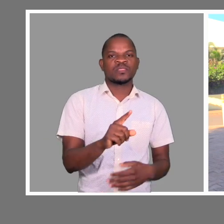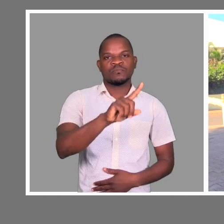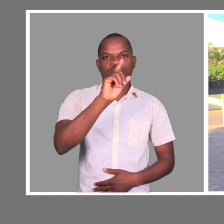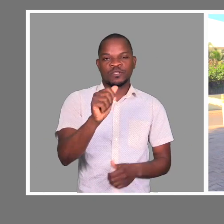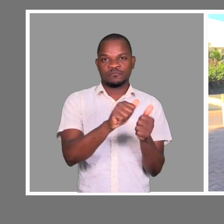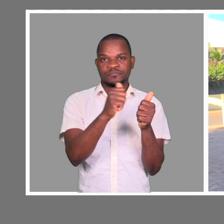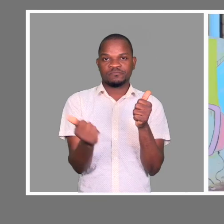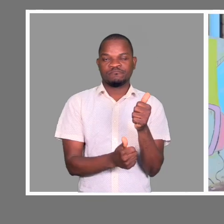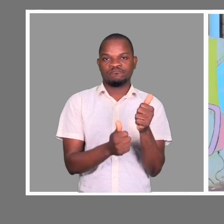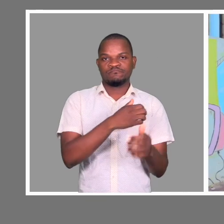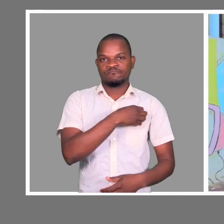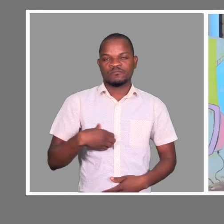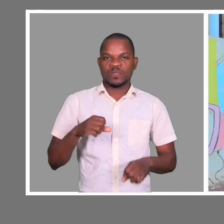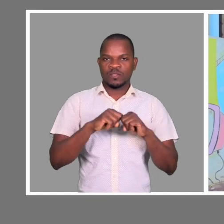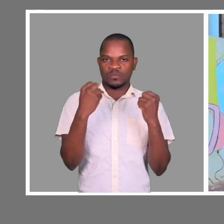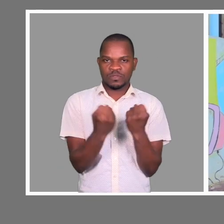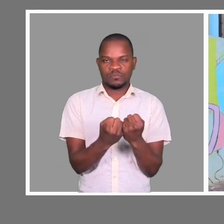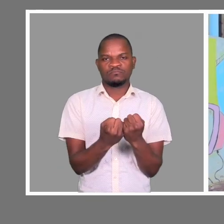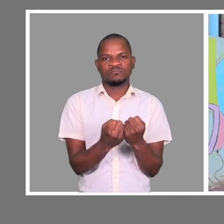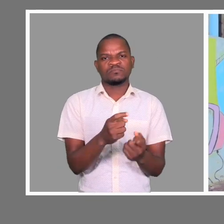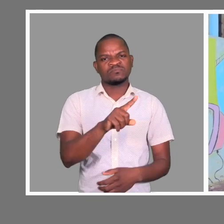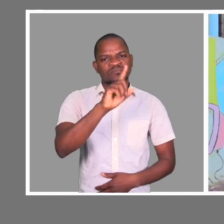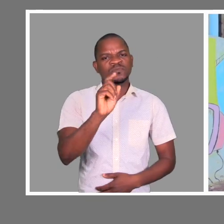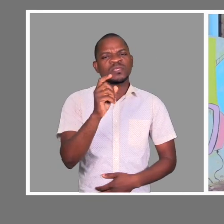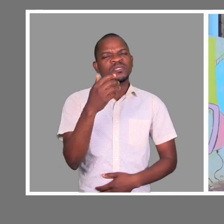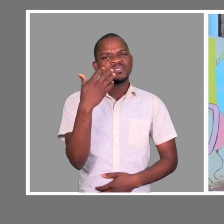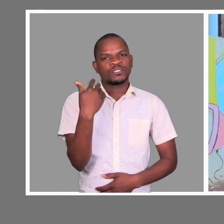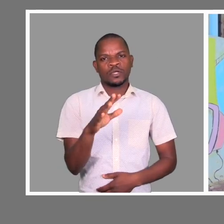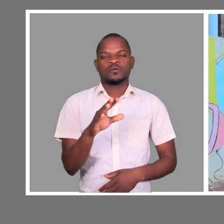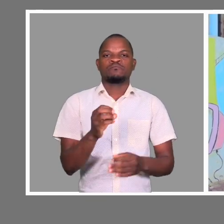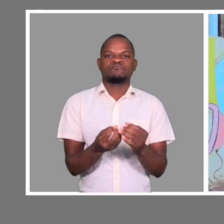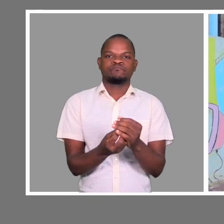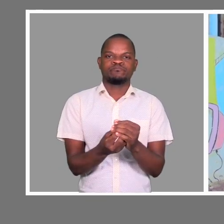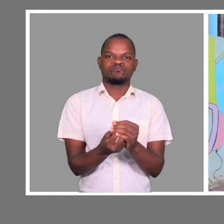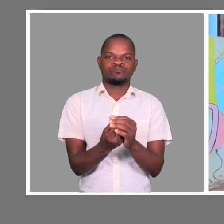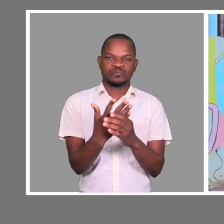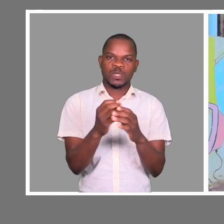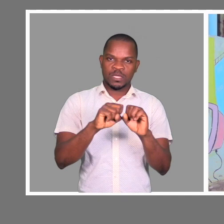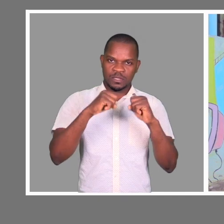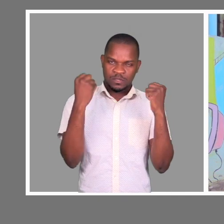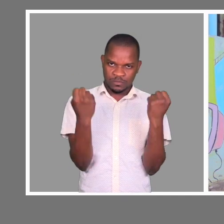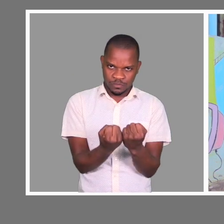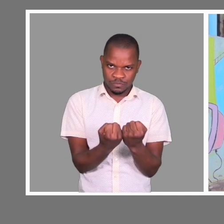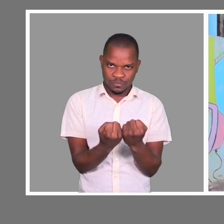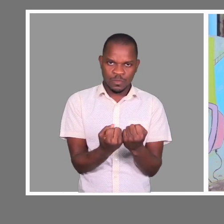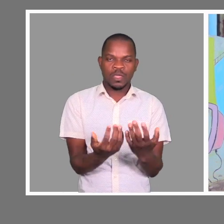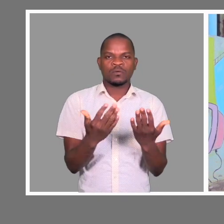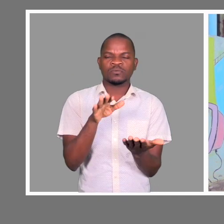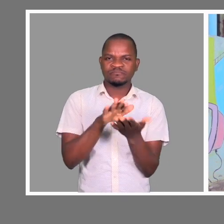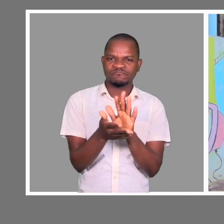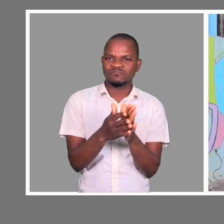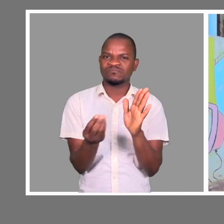está criada, já estão no processo de criação, aliás, da publicação do BER. O que